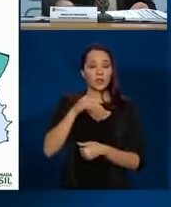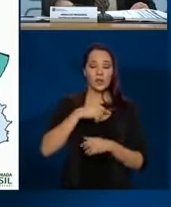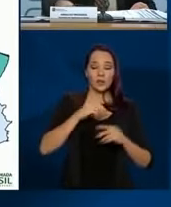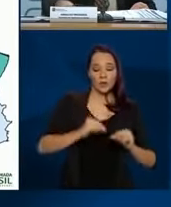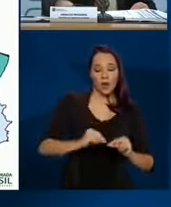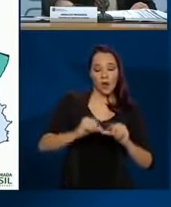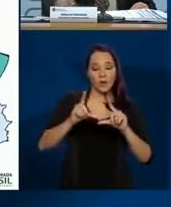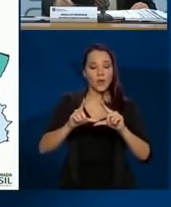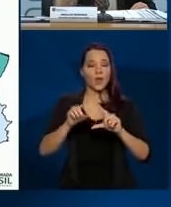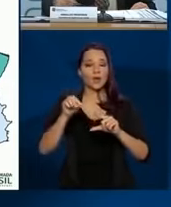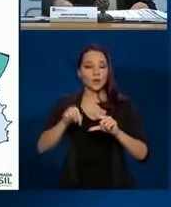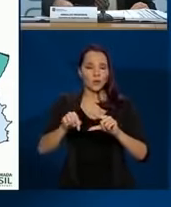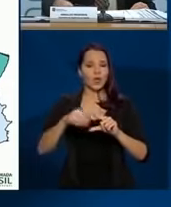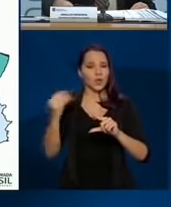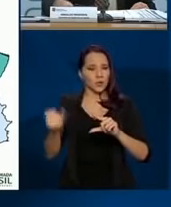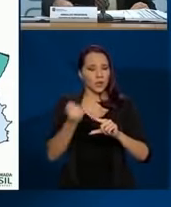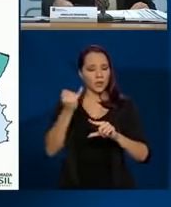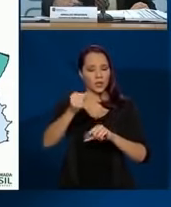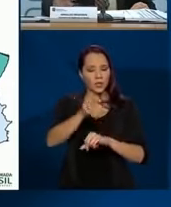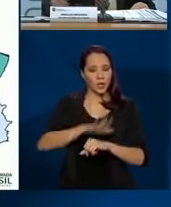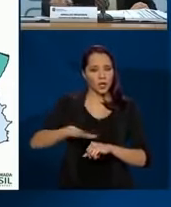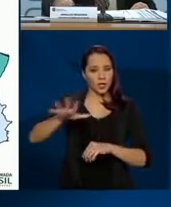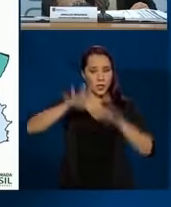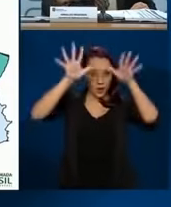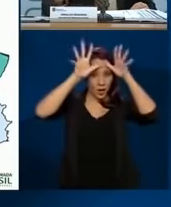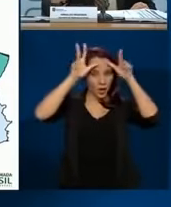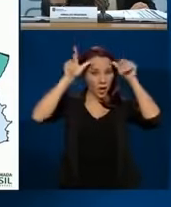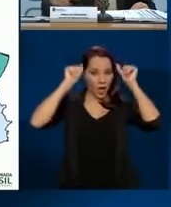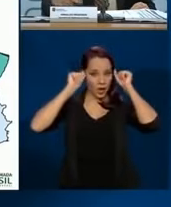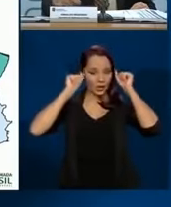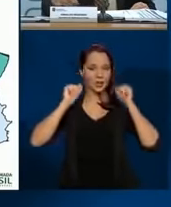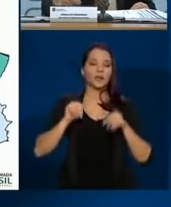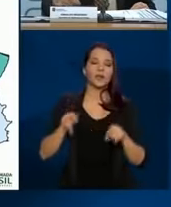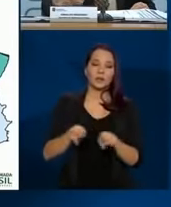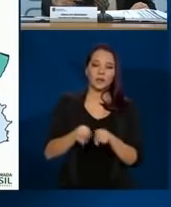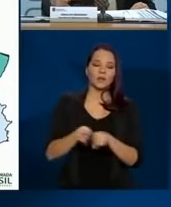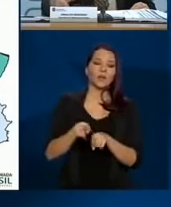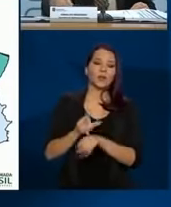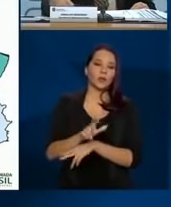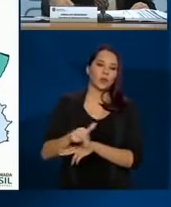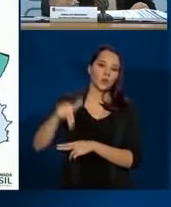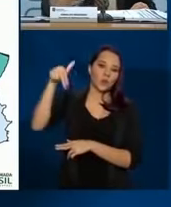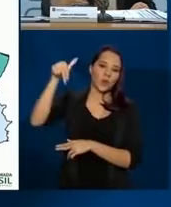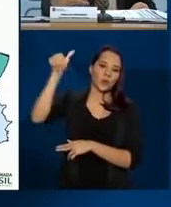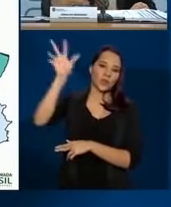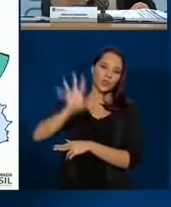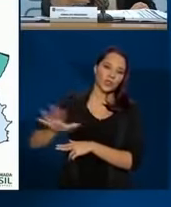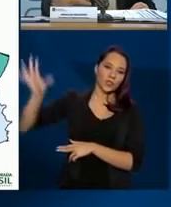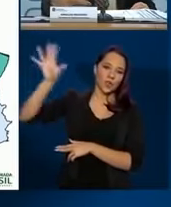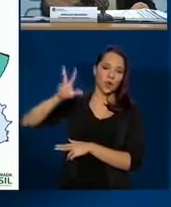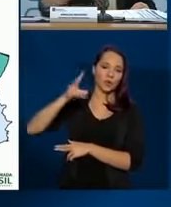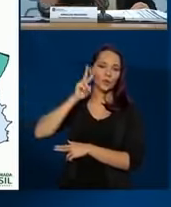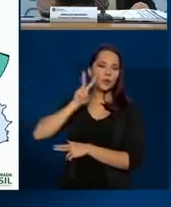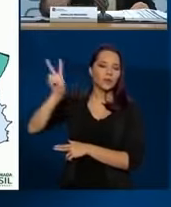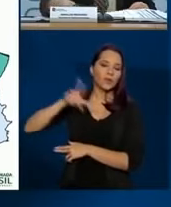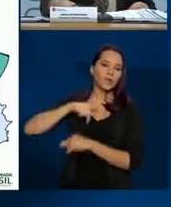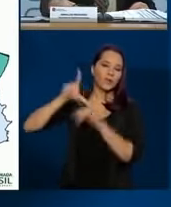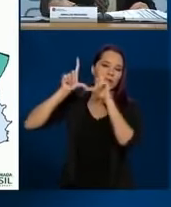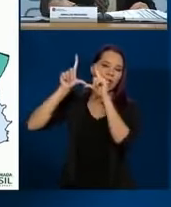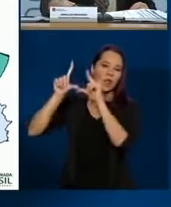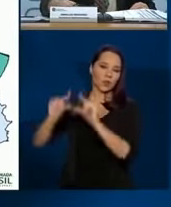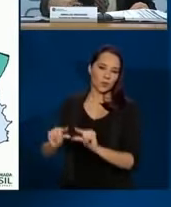aumento significativo na região do Acre, e portanto na região norte como um todo você vê uma